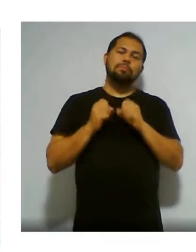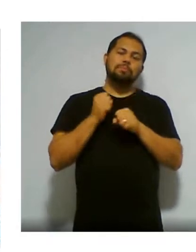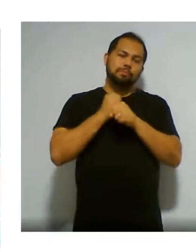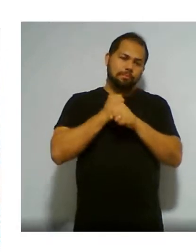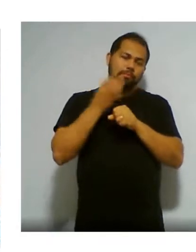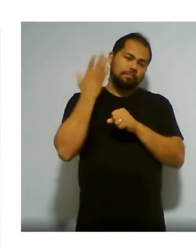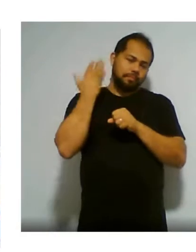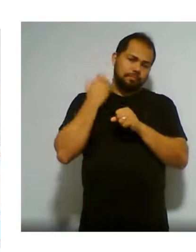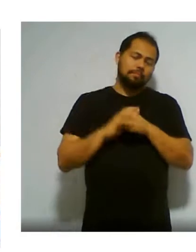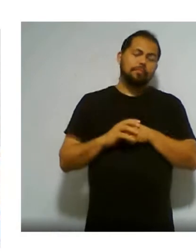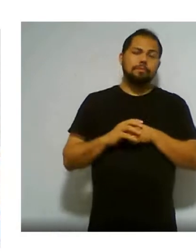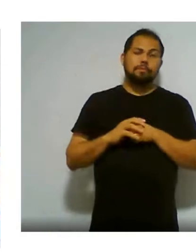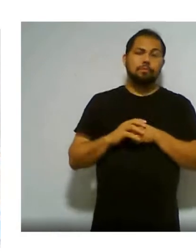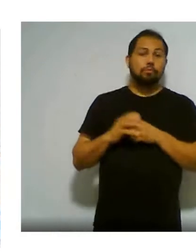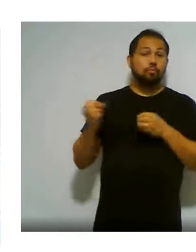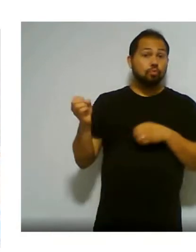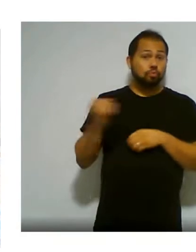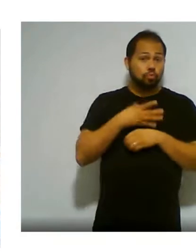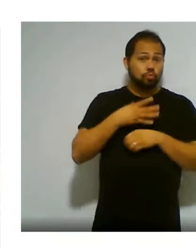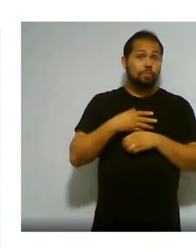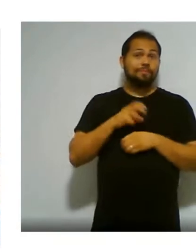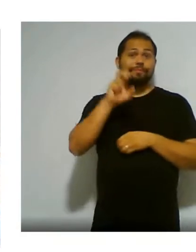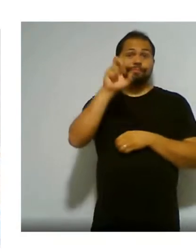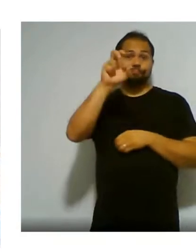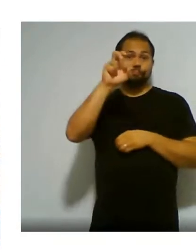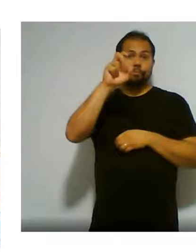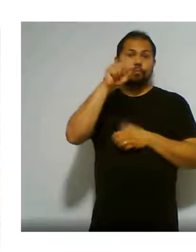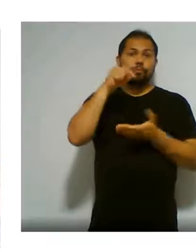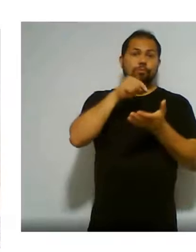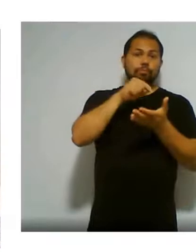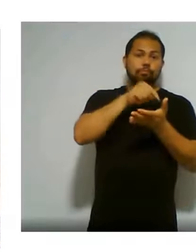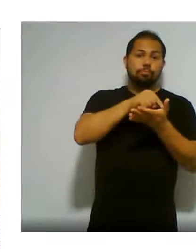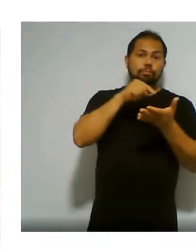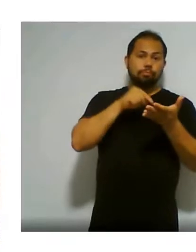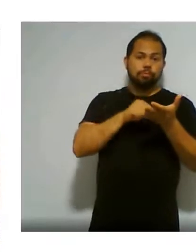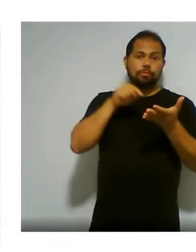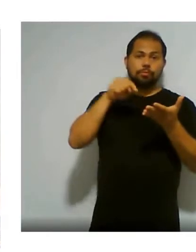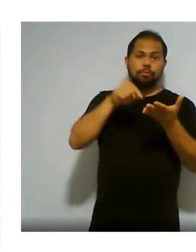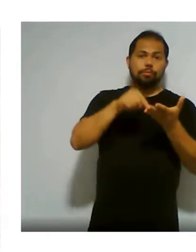centro e 4 pontos menores em volta desse ponto central.